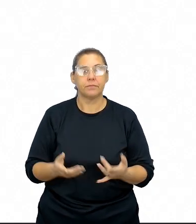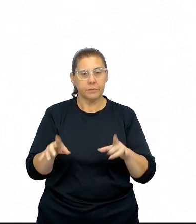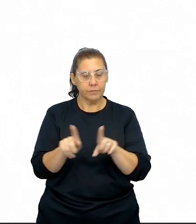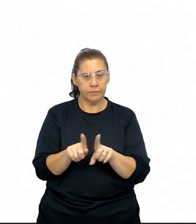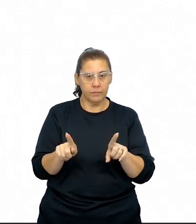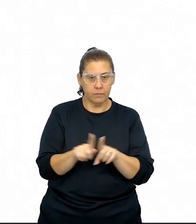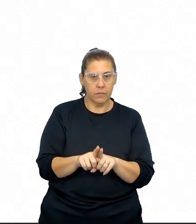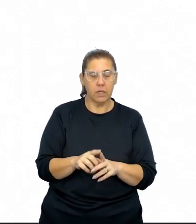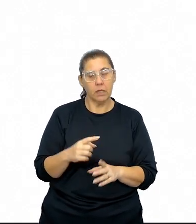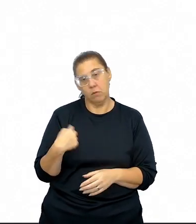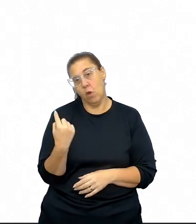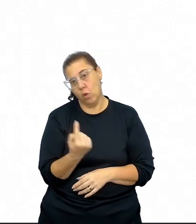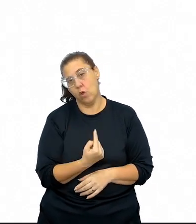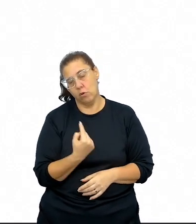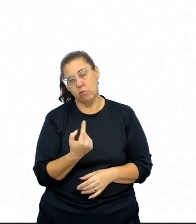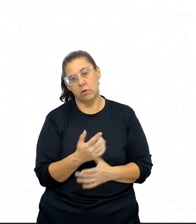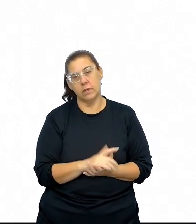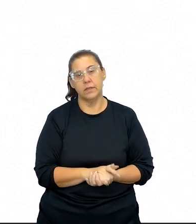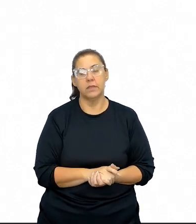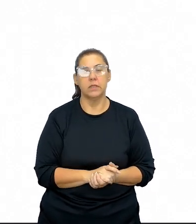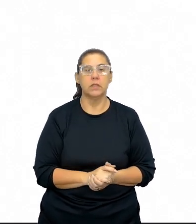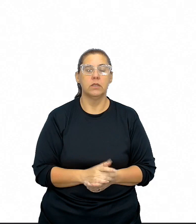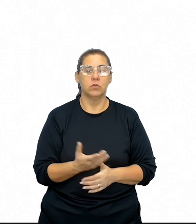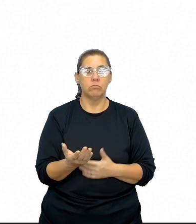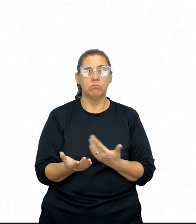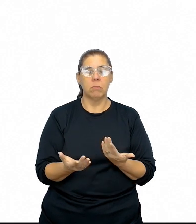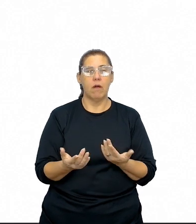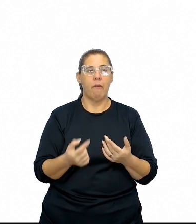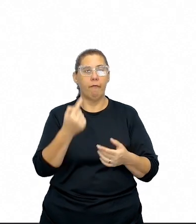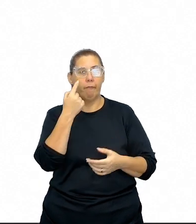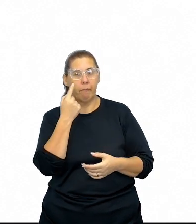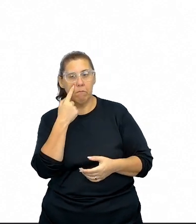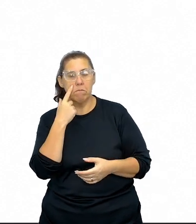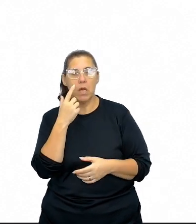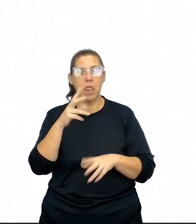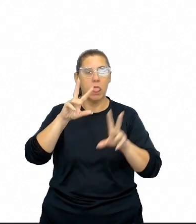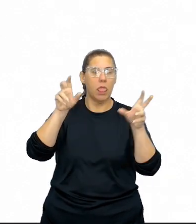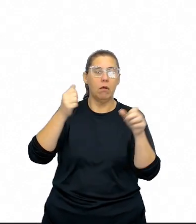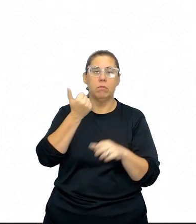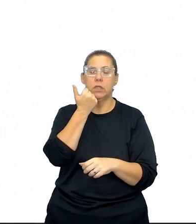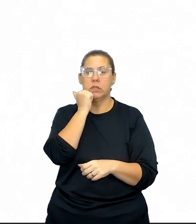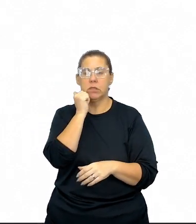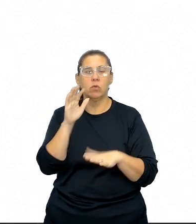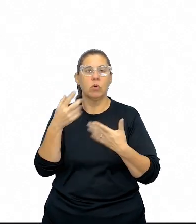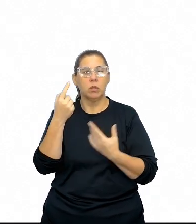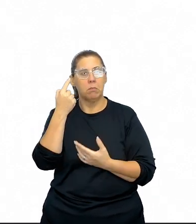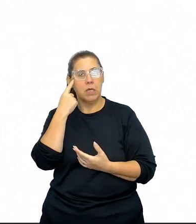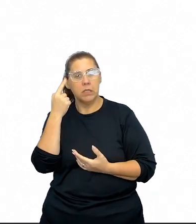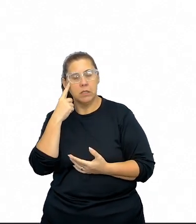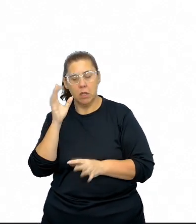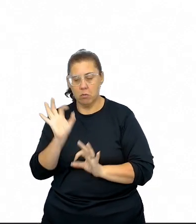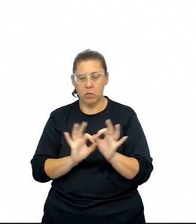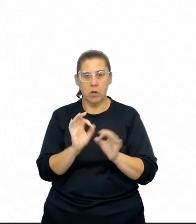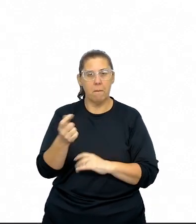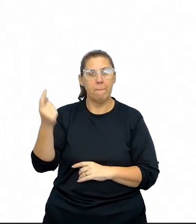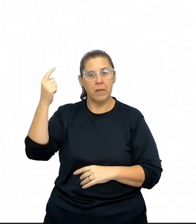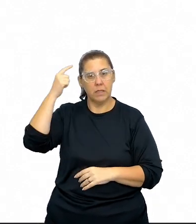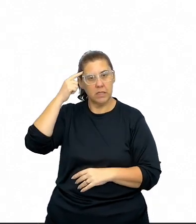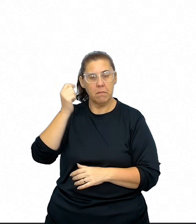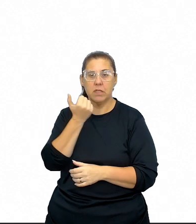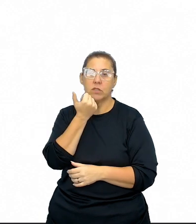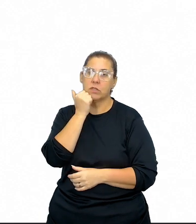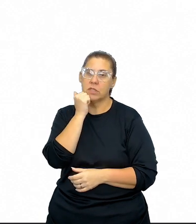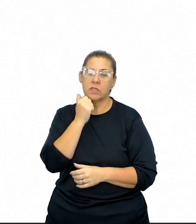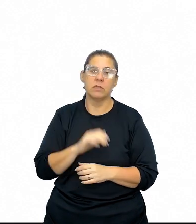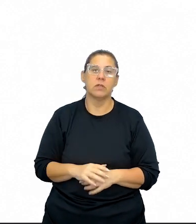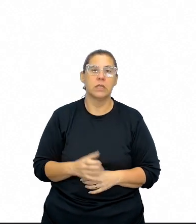também, em nosso caso, para tratar de assuntos científicos, quando pensamos na construção do pensamento científico.